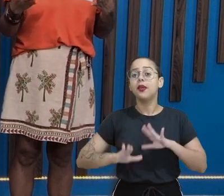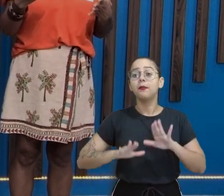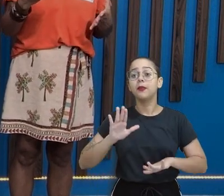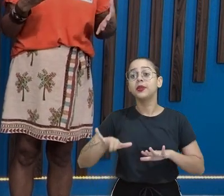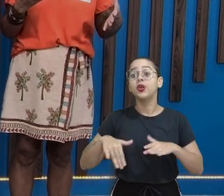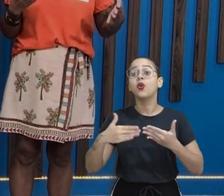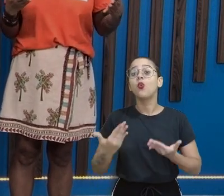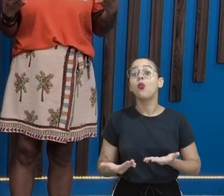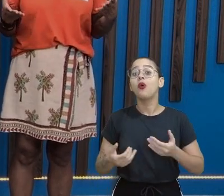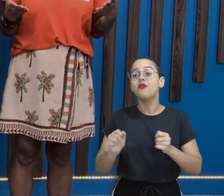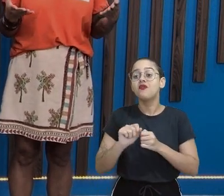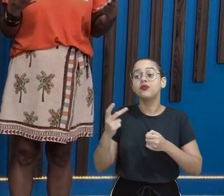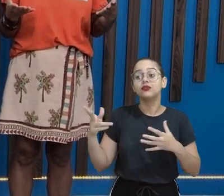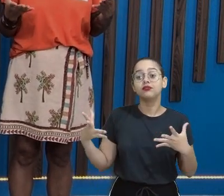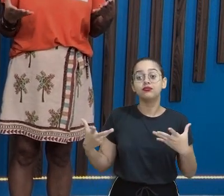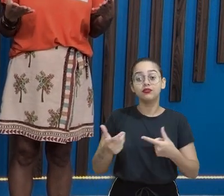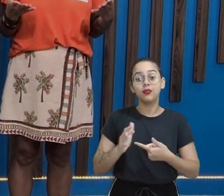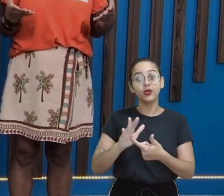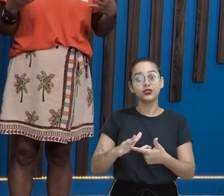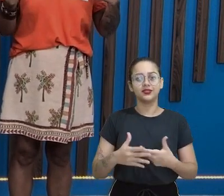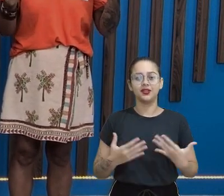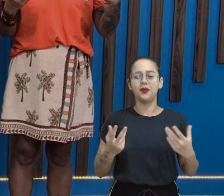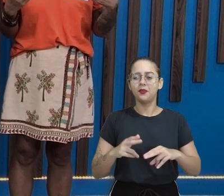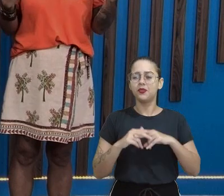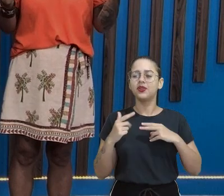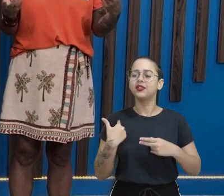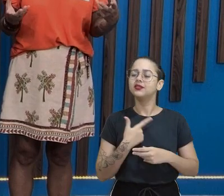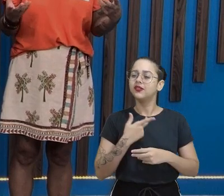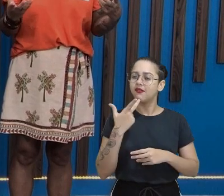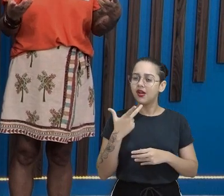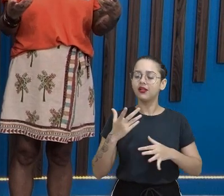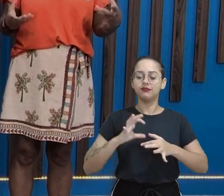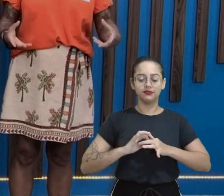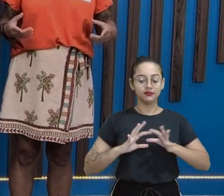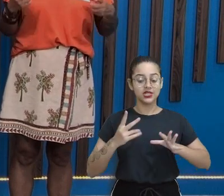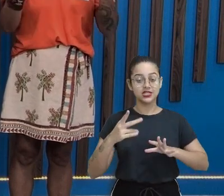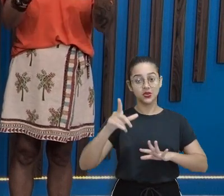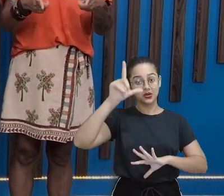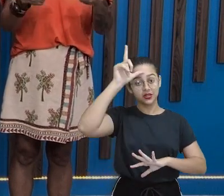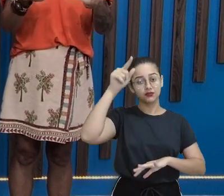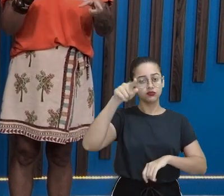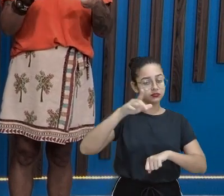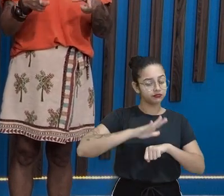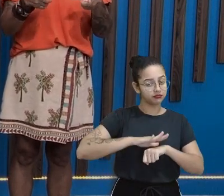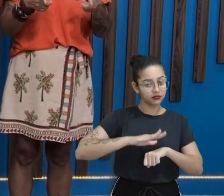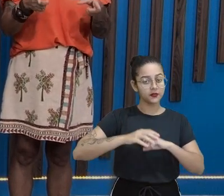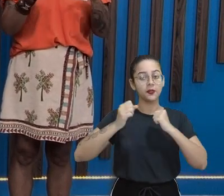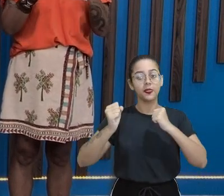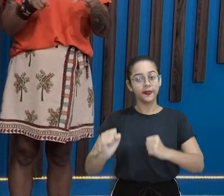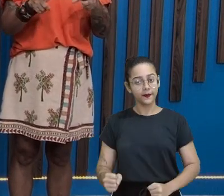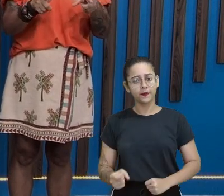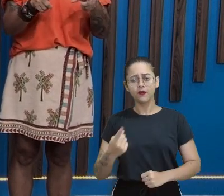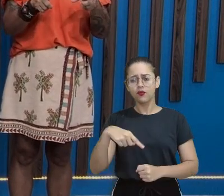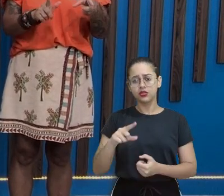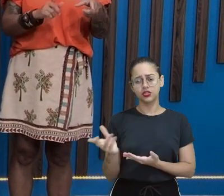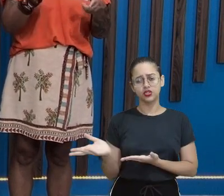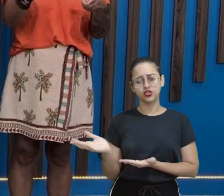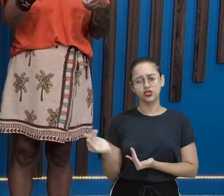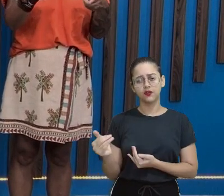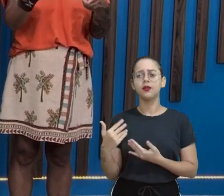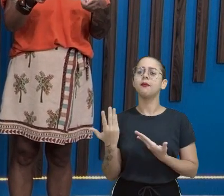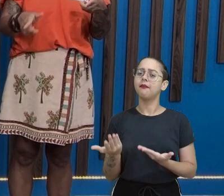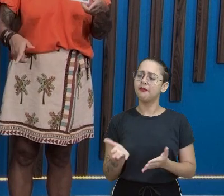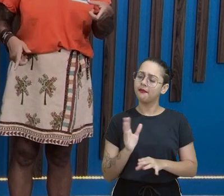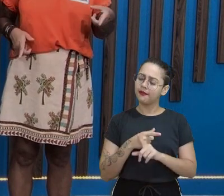se exercer aquela liderança. Por isso que a gente diz, convoque o seu líder. Para que você próprio possa, vocês são jovens, mas